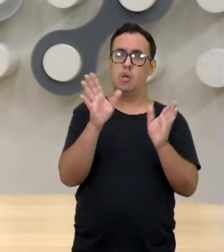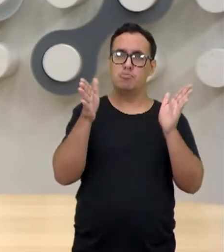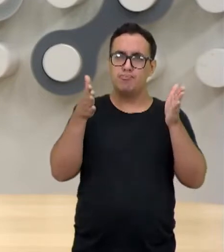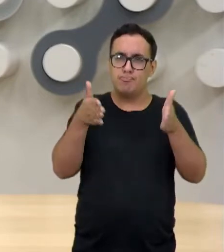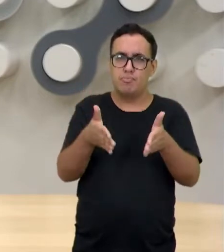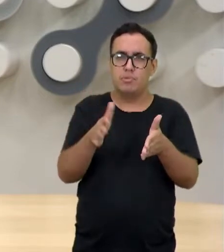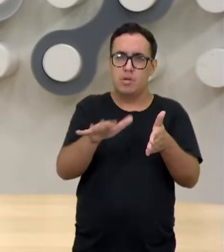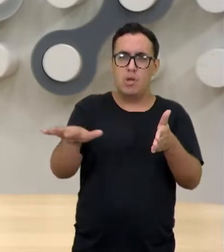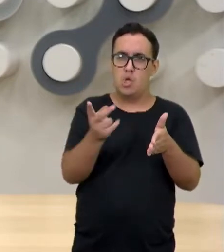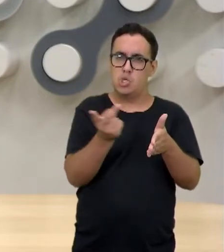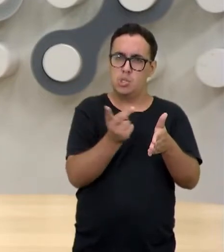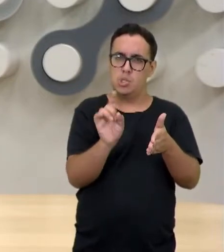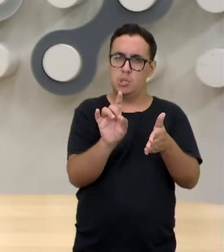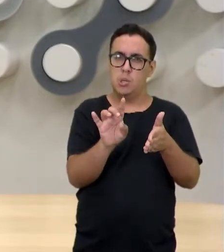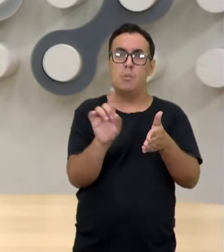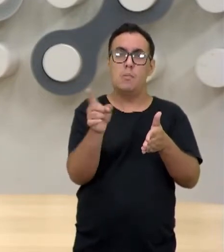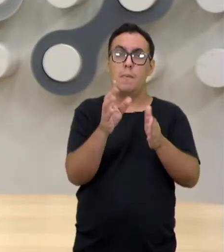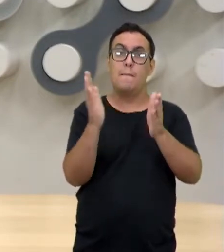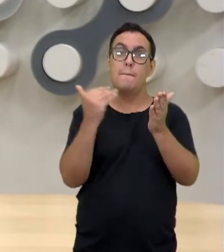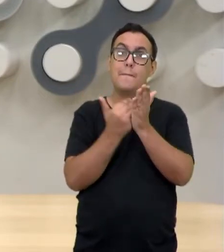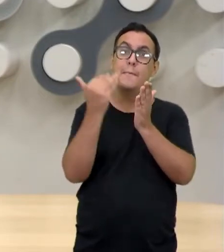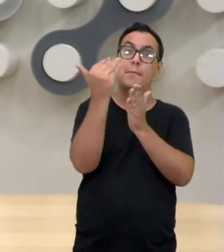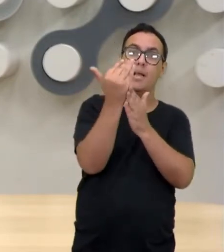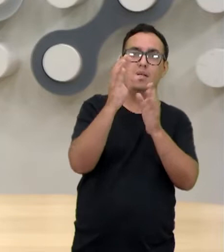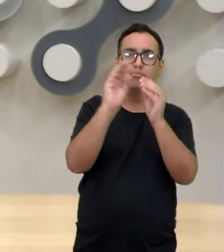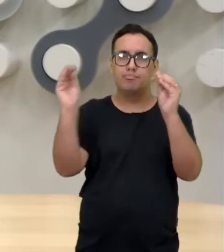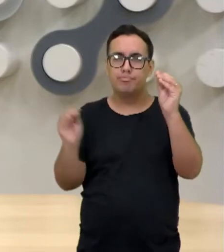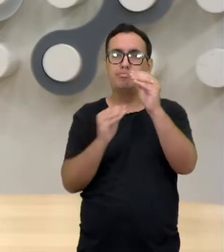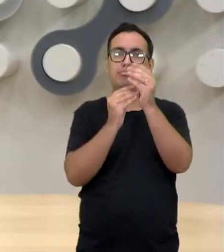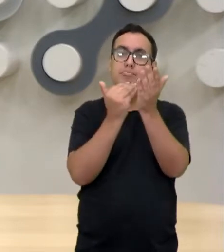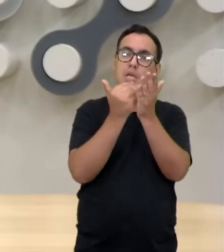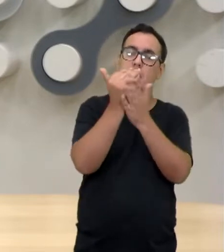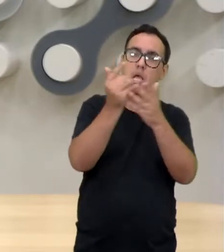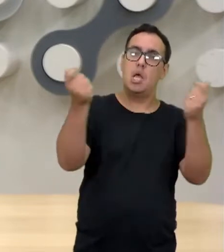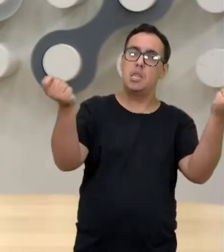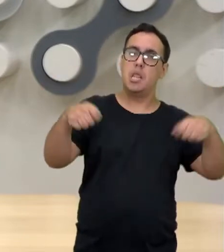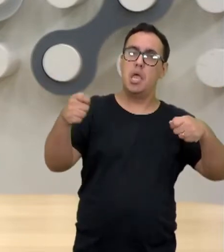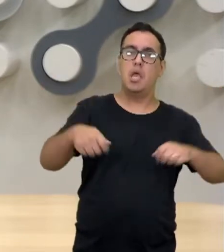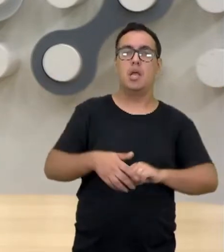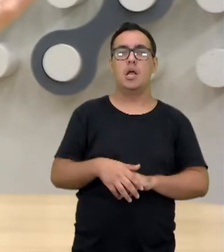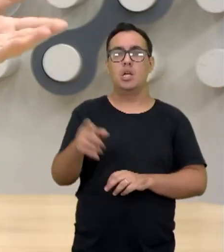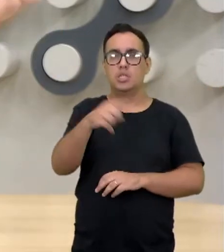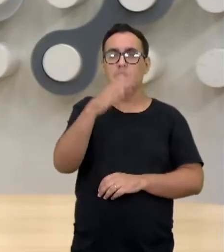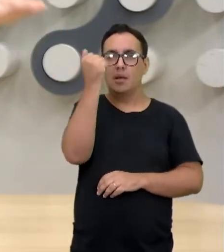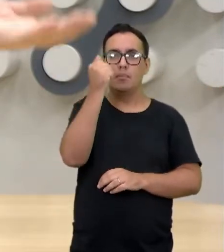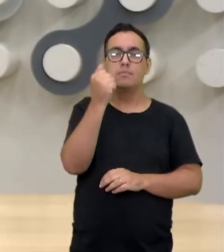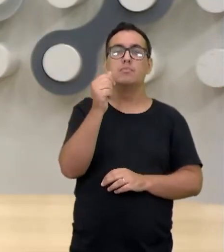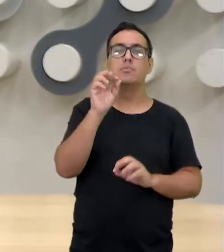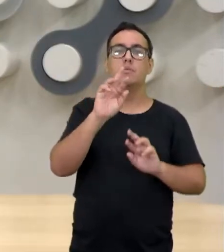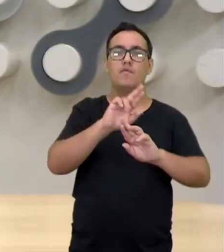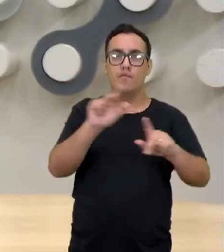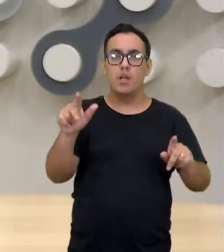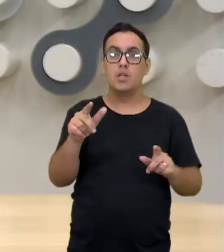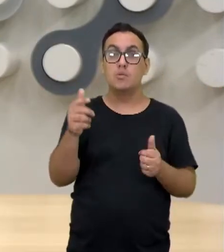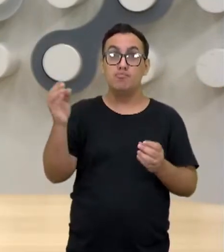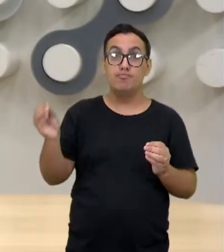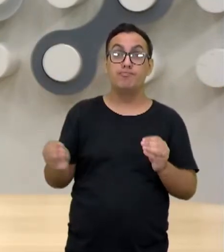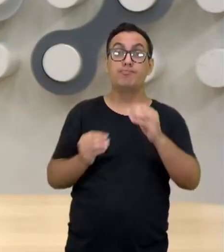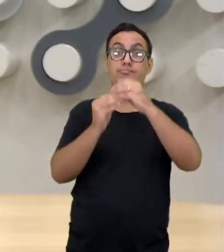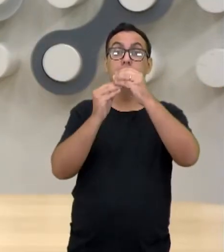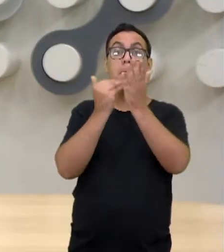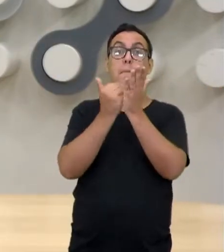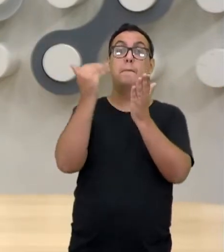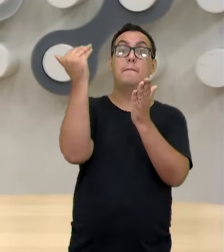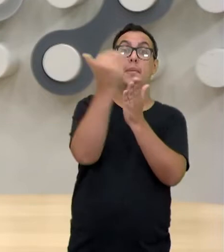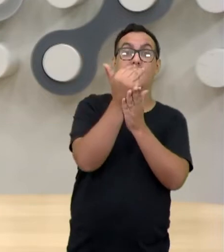também uma relação de complementariedade, tá certo? De tal forma que os saberes contemplativos complementam os operativos